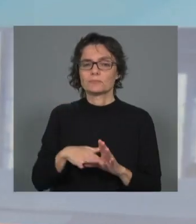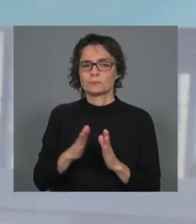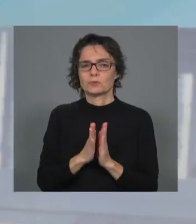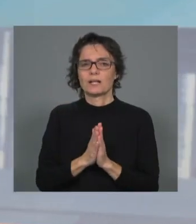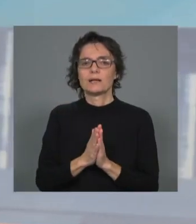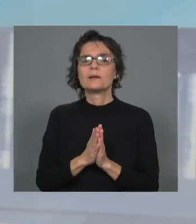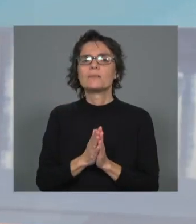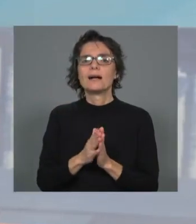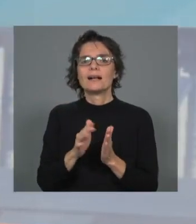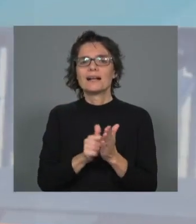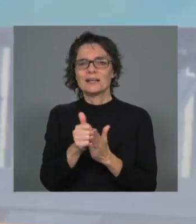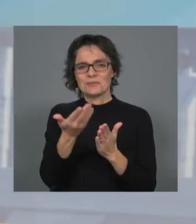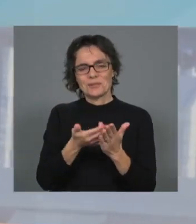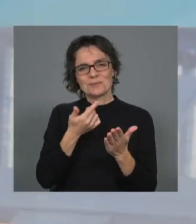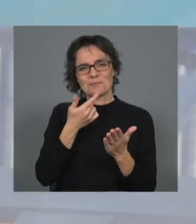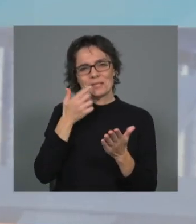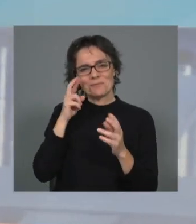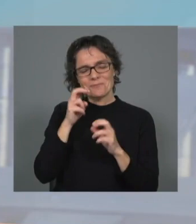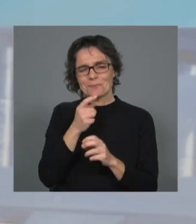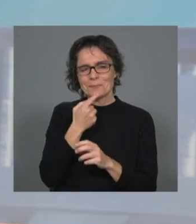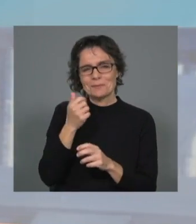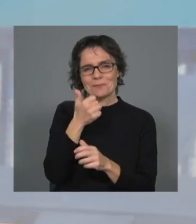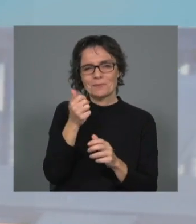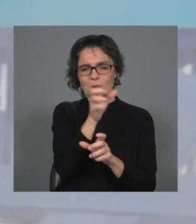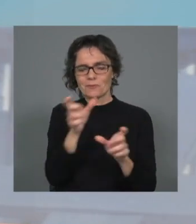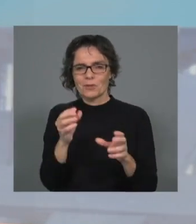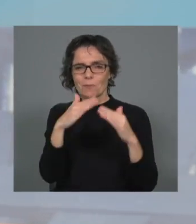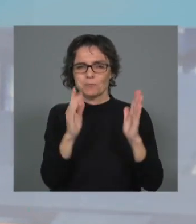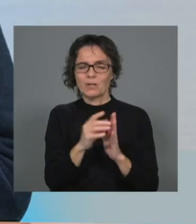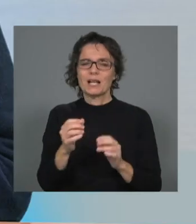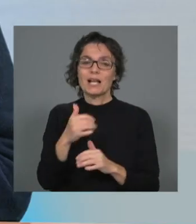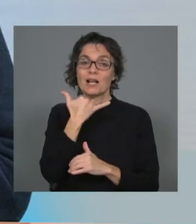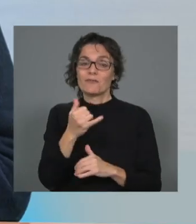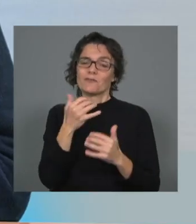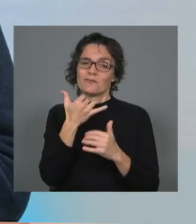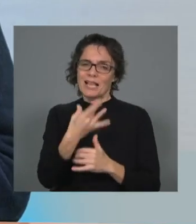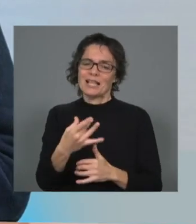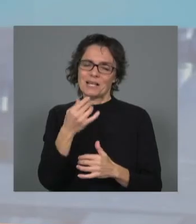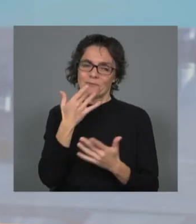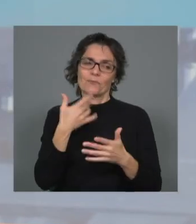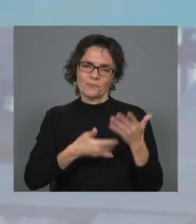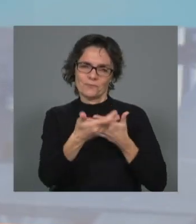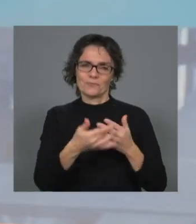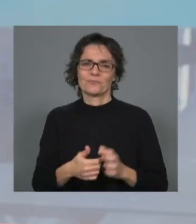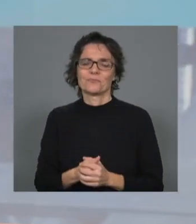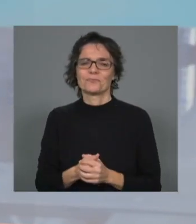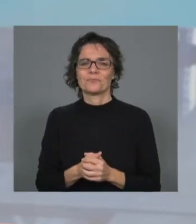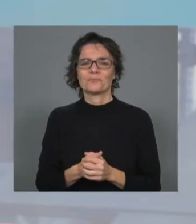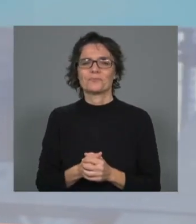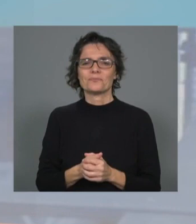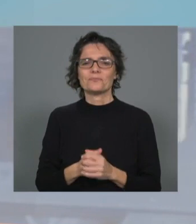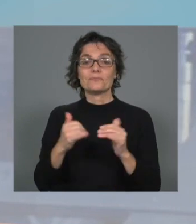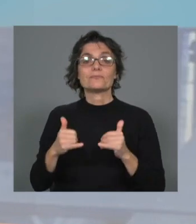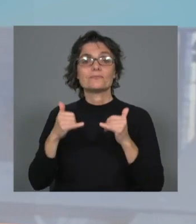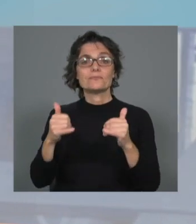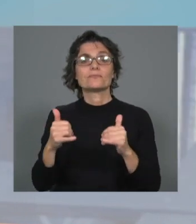Bíblia olharmos as figuras do presépio. E votos de um Feliz Natal também. Muito obrigado. Muito obrigado. Mais logo, acompanhe a